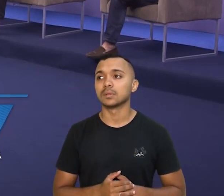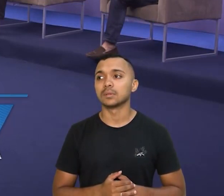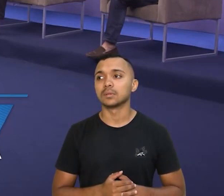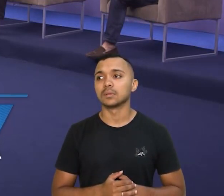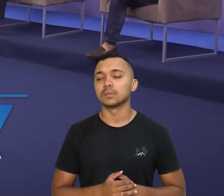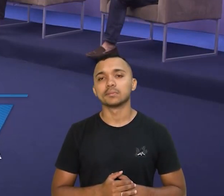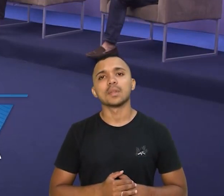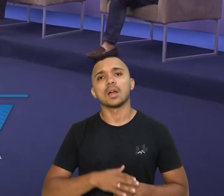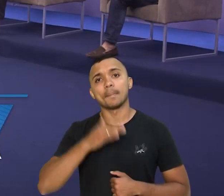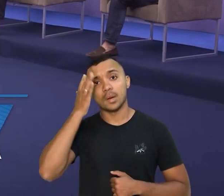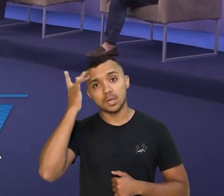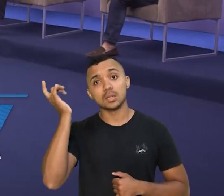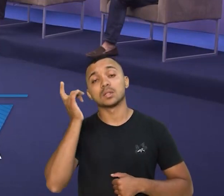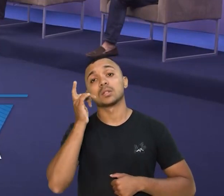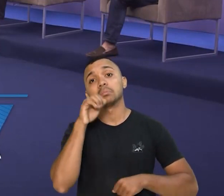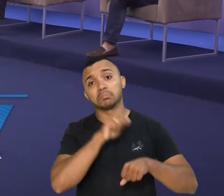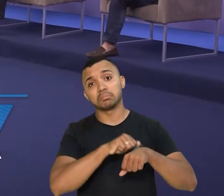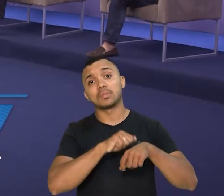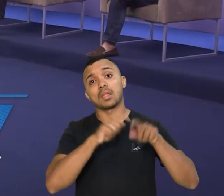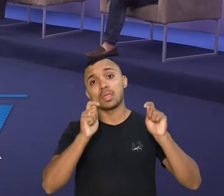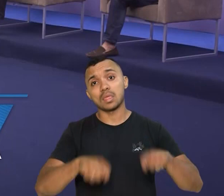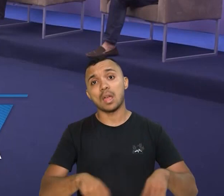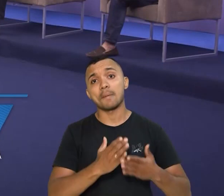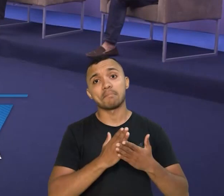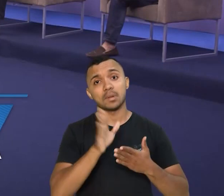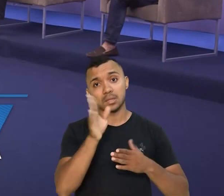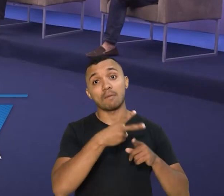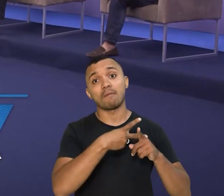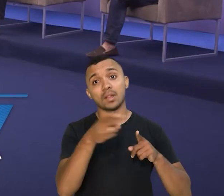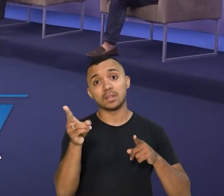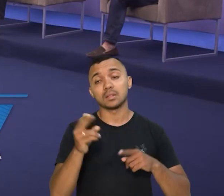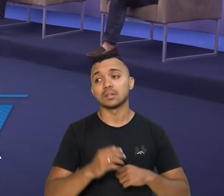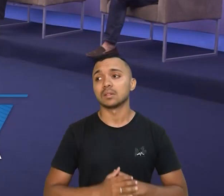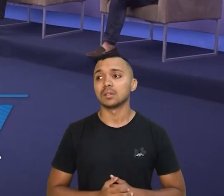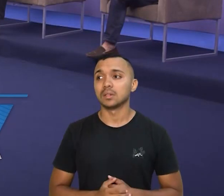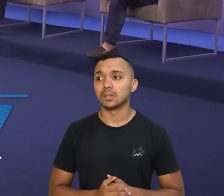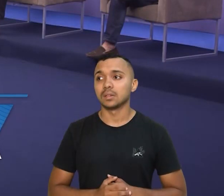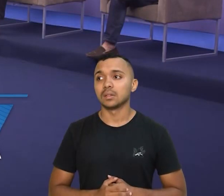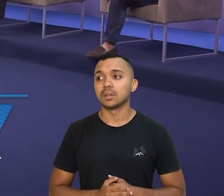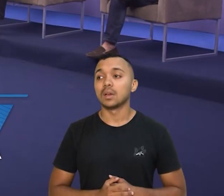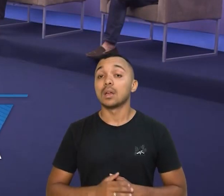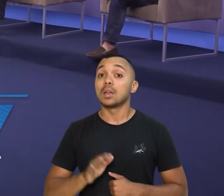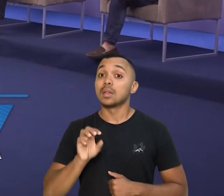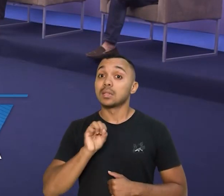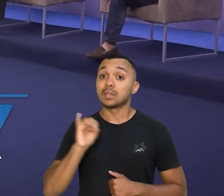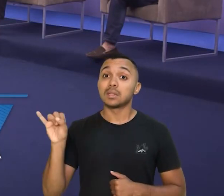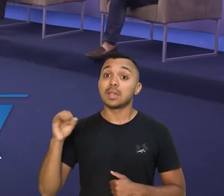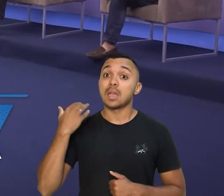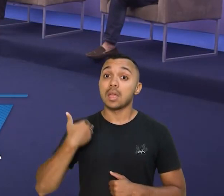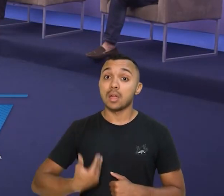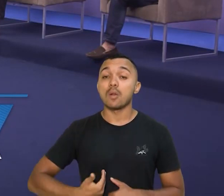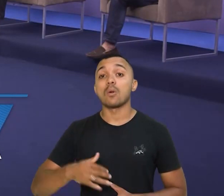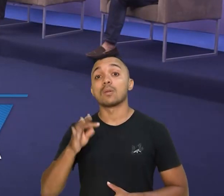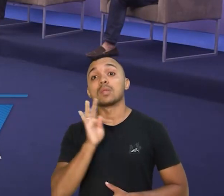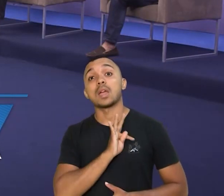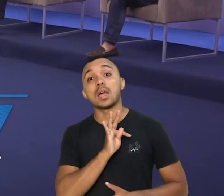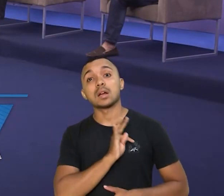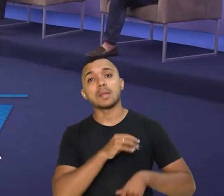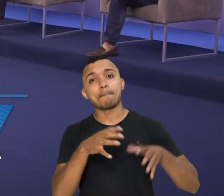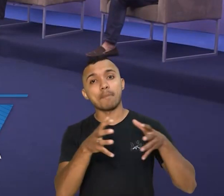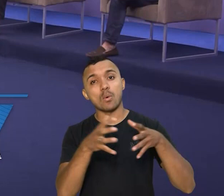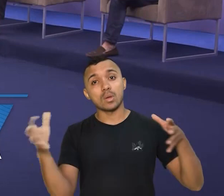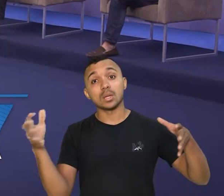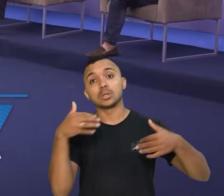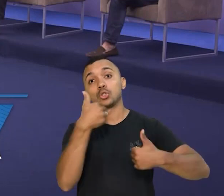estúdio. Super favorito, mas eu acho que o Fortaleza não pode querer tudo ao mesmo tempo, tá? Eu pouparia boa parte dos jogadores principais. Não